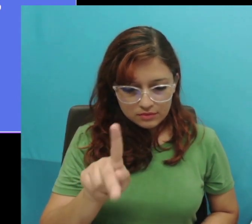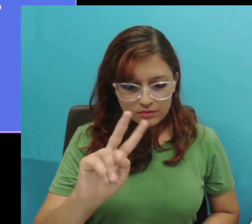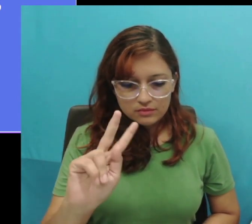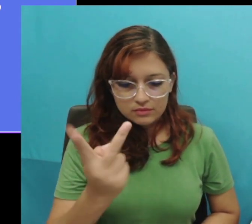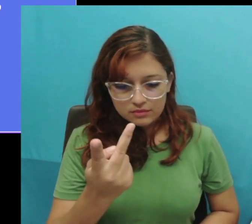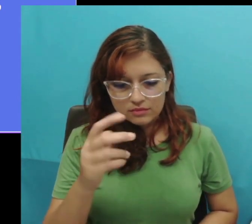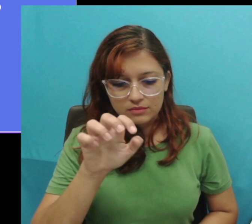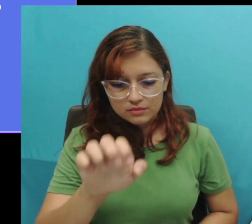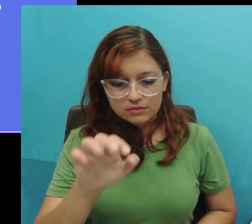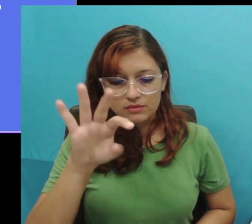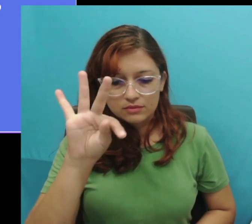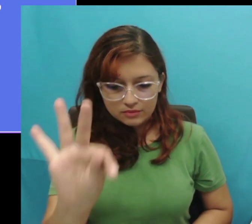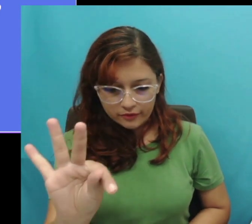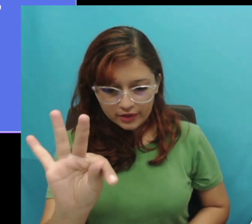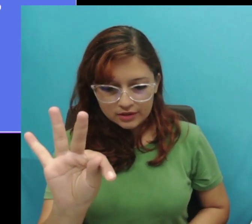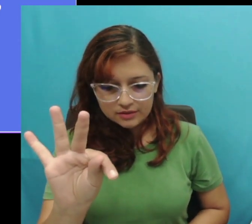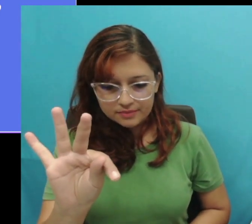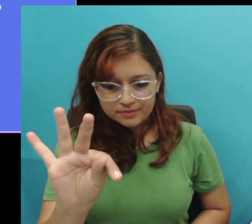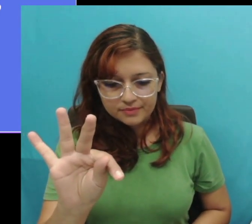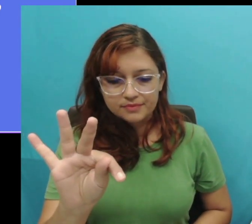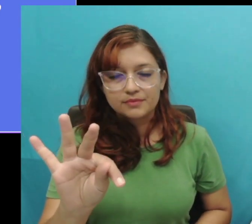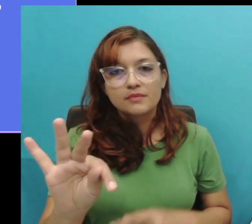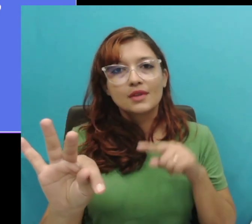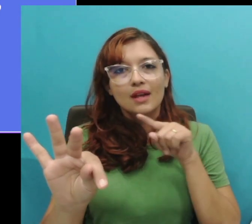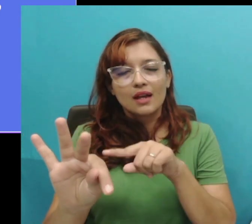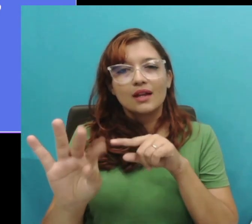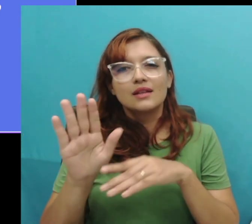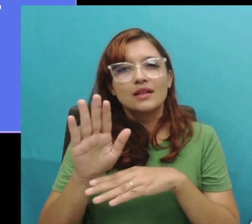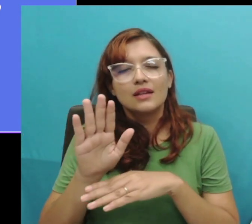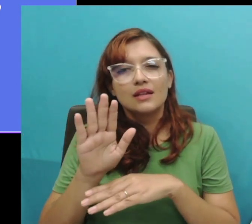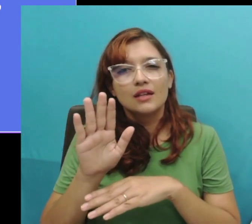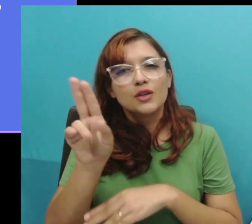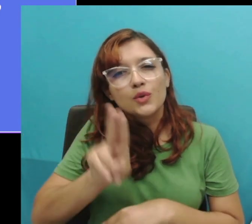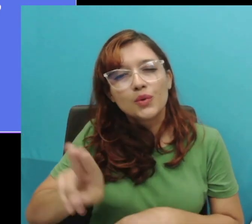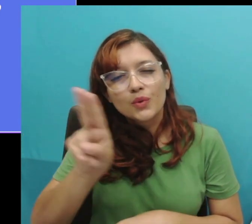para ensinar eletricidade no ensino médio.